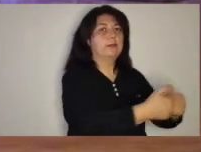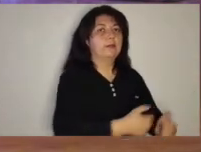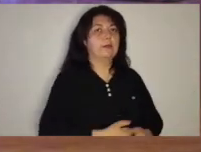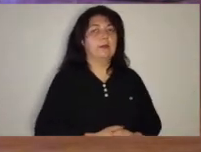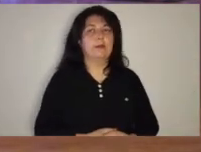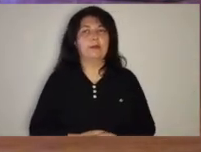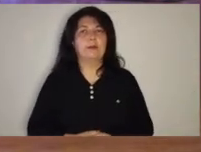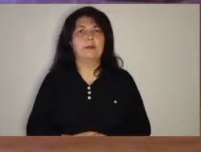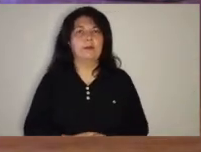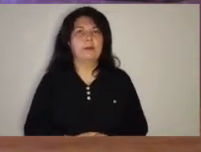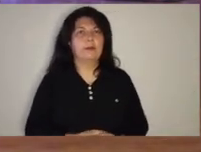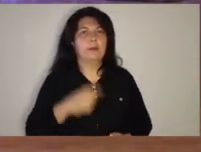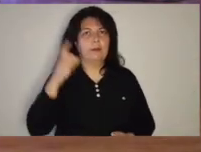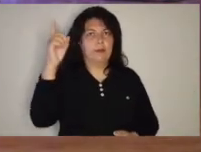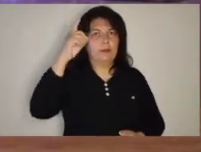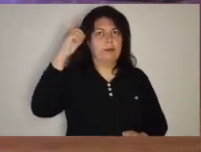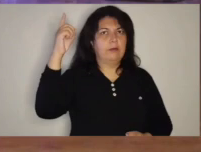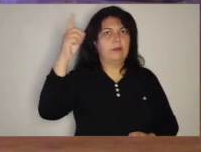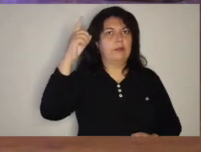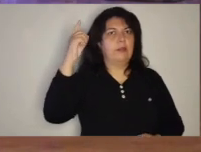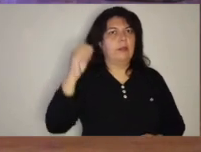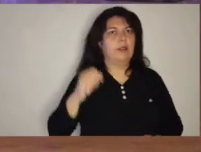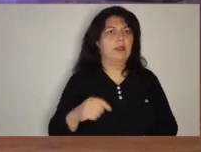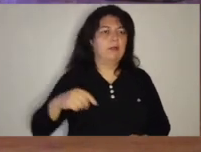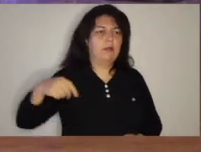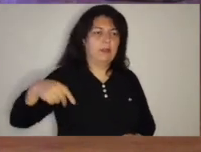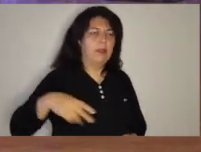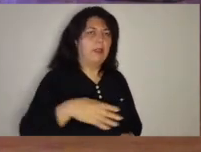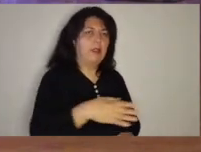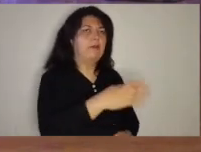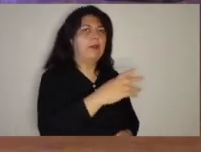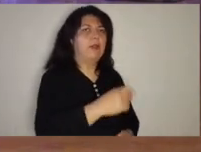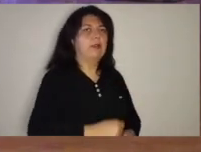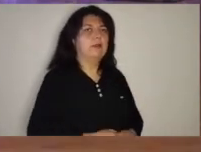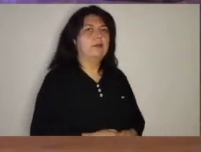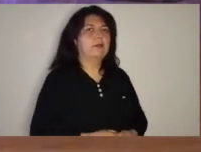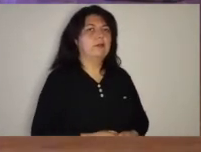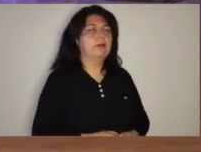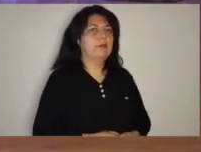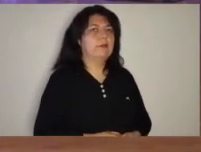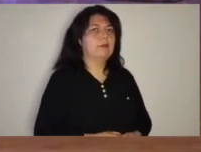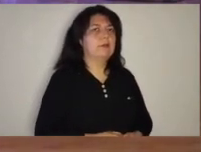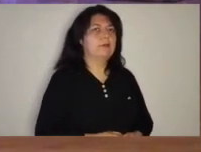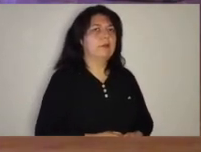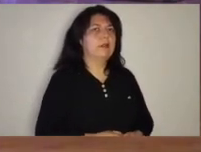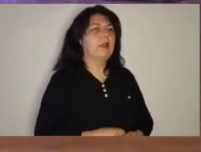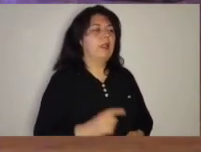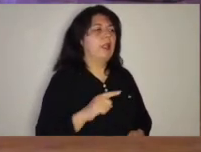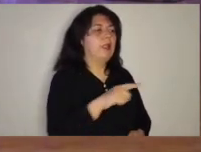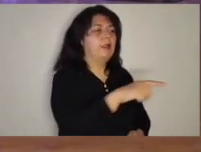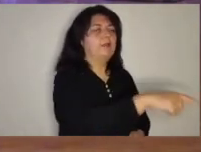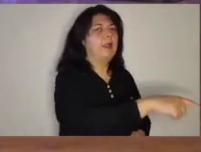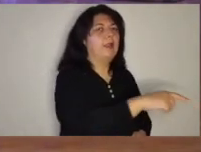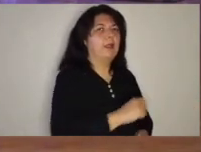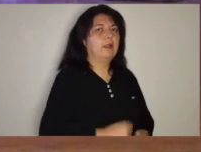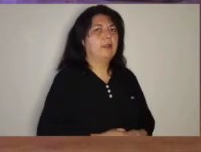irmãos? O que ele fala? Vamos buscar a arca? Quem vai comigo buscar a arca? Vamos lá, irmãos. Vamos pegar a arca e trazer para Jerusalém? E